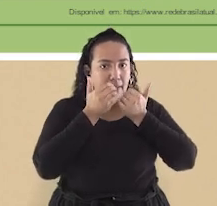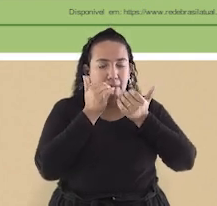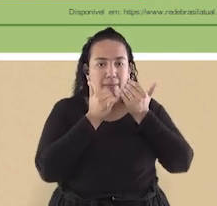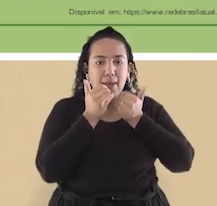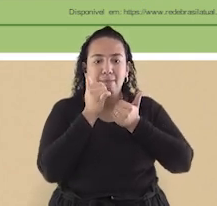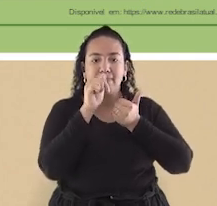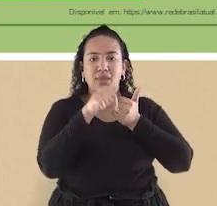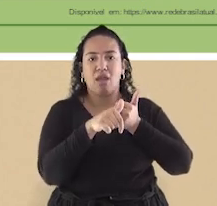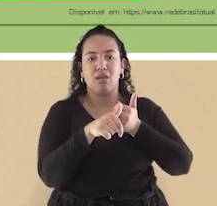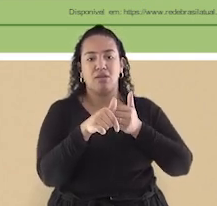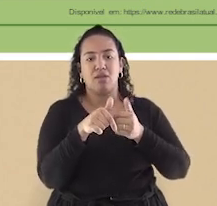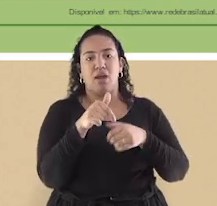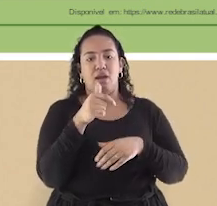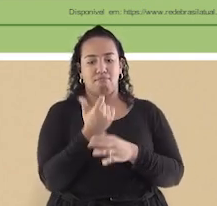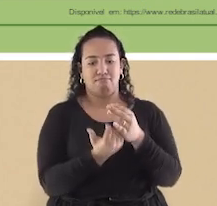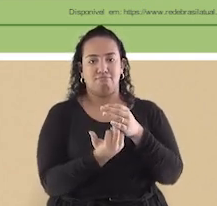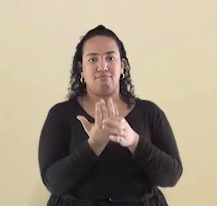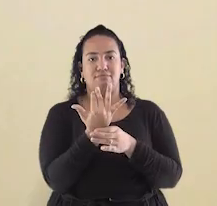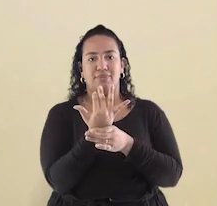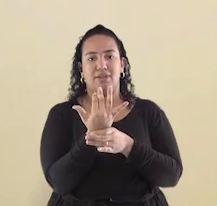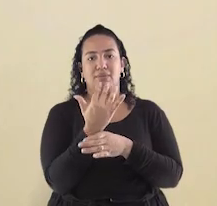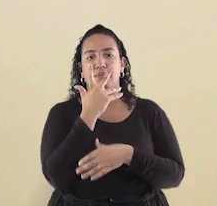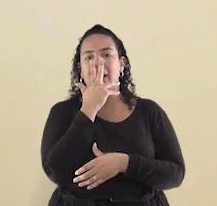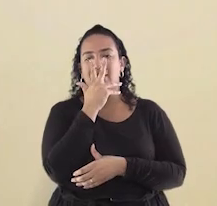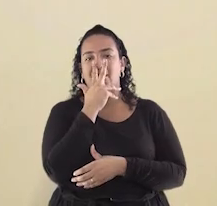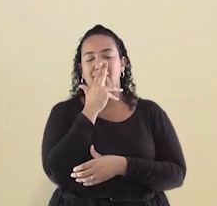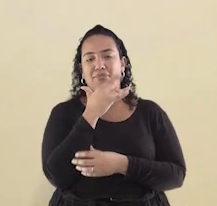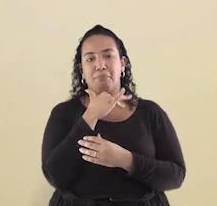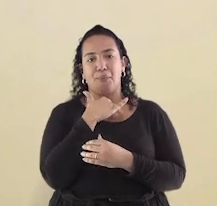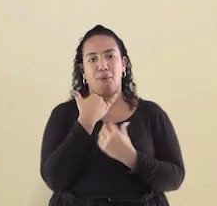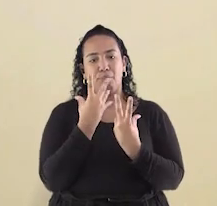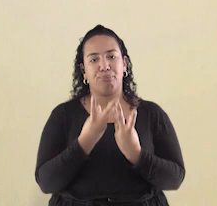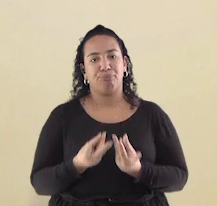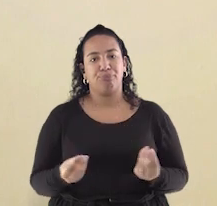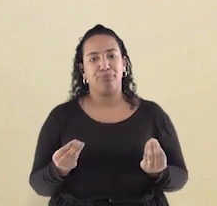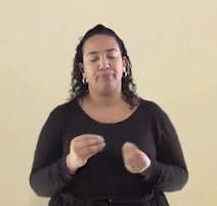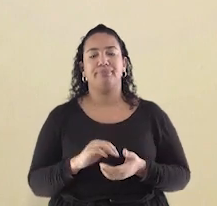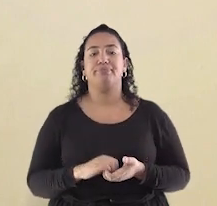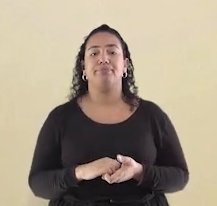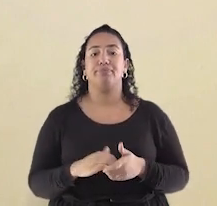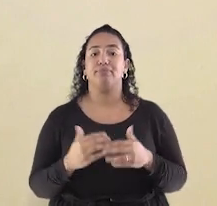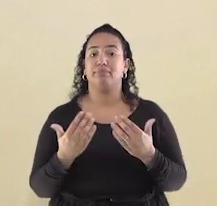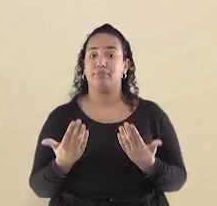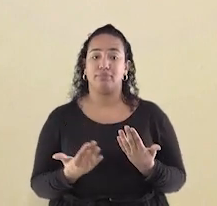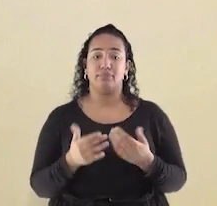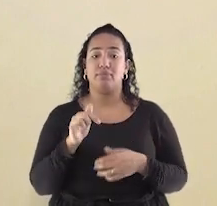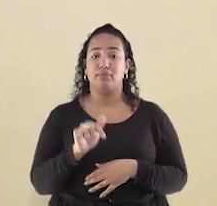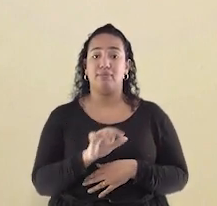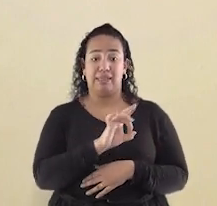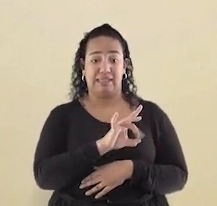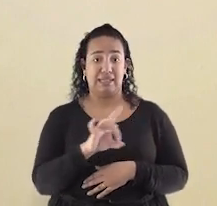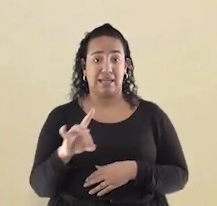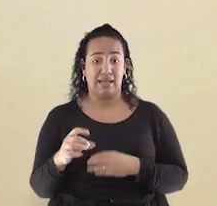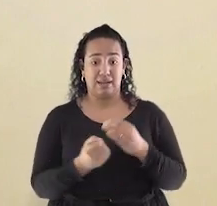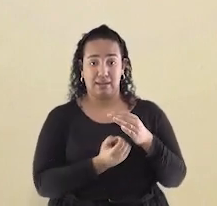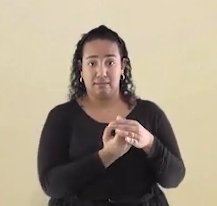matar as plantas que foram ali semeadas. Para os agricultores, cada planta perdida pode causar um prejuízo, pois